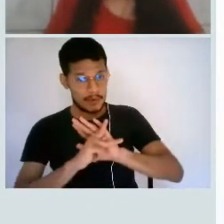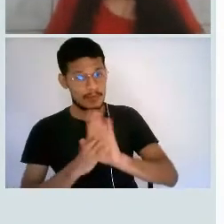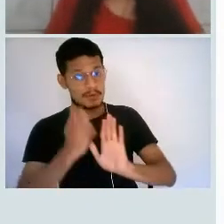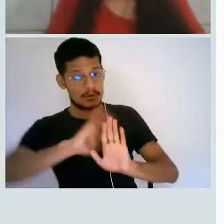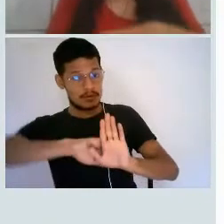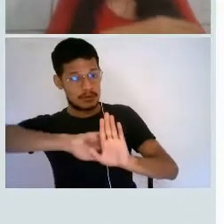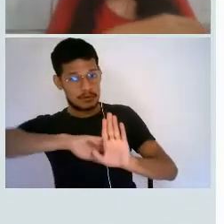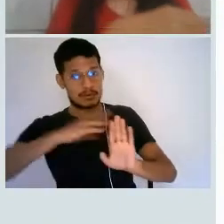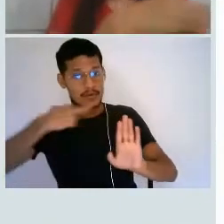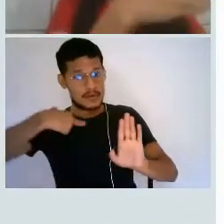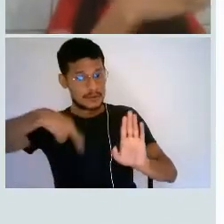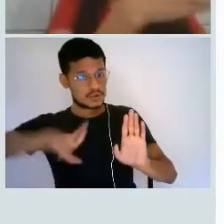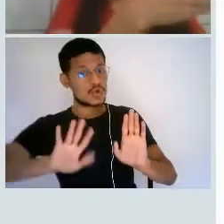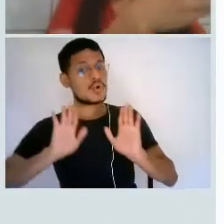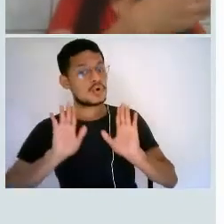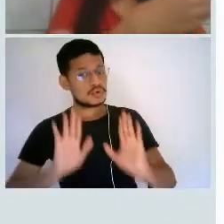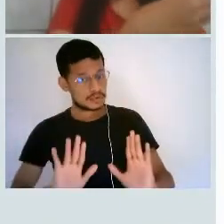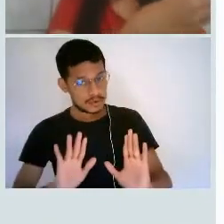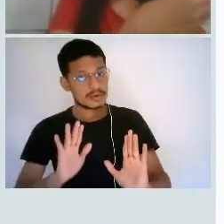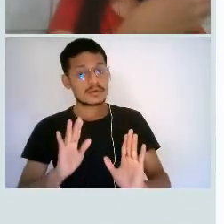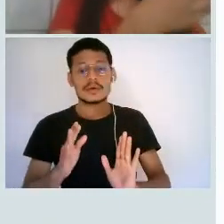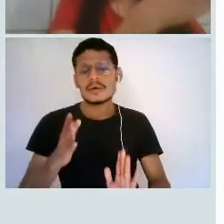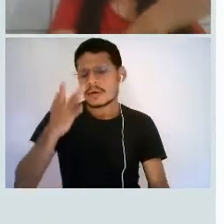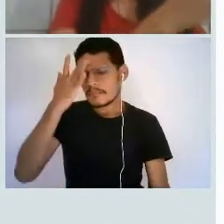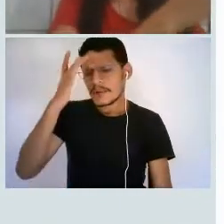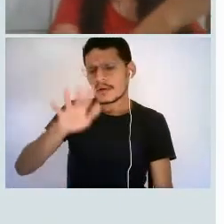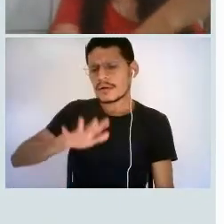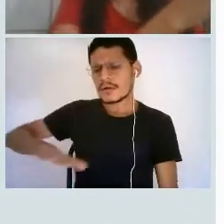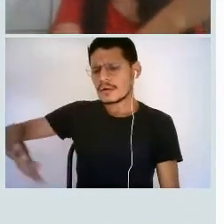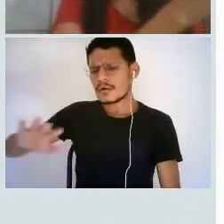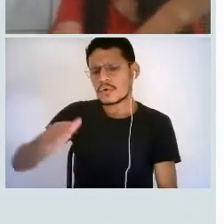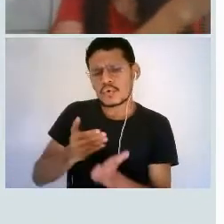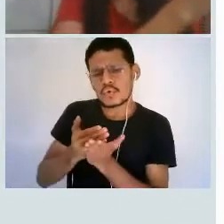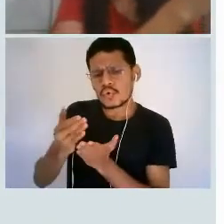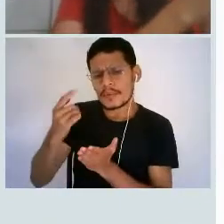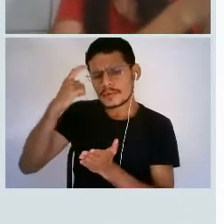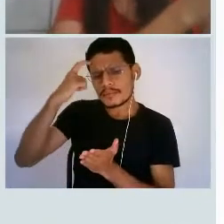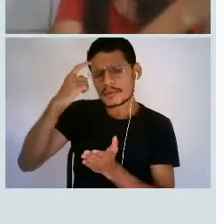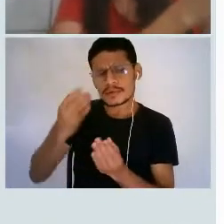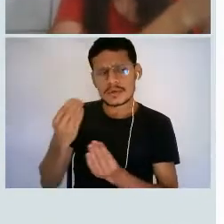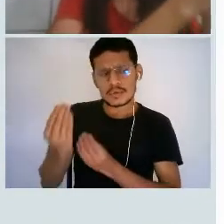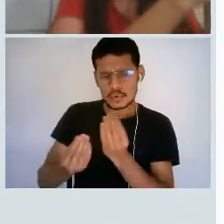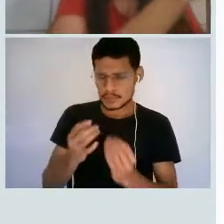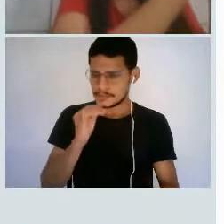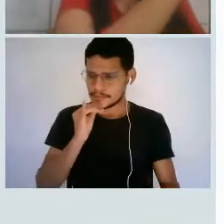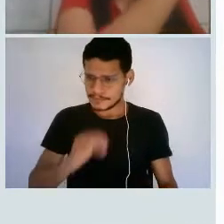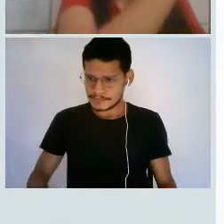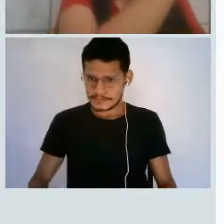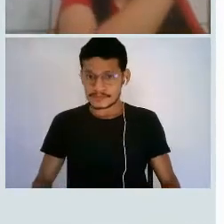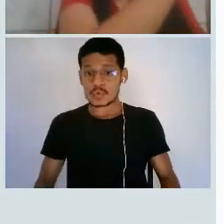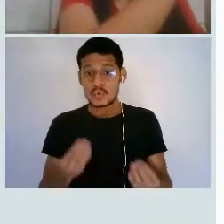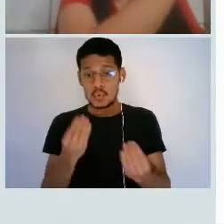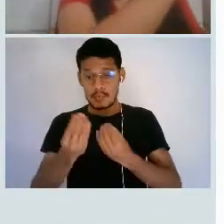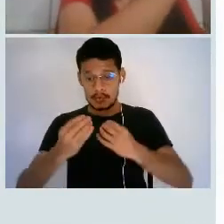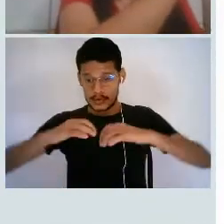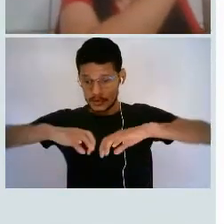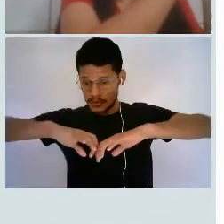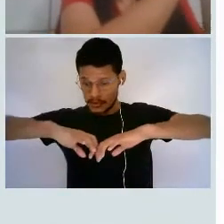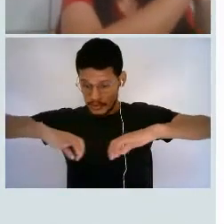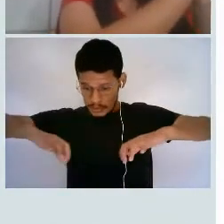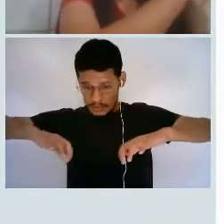religiosa. Então, começa a se pensar através do desprendimento da